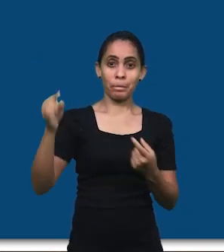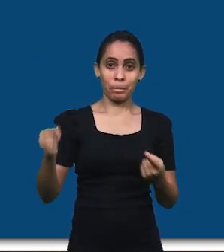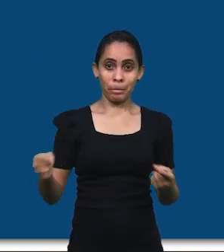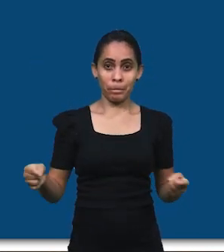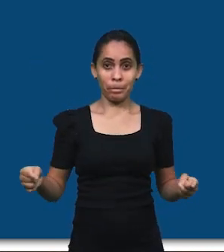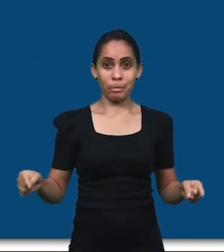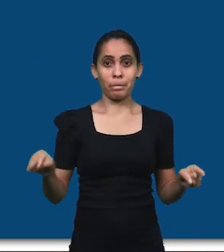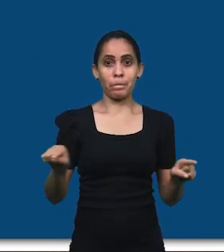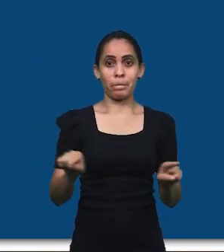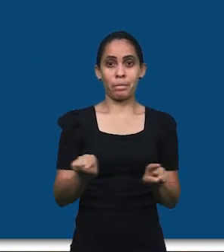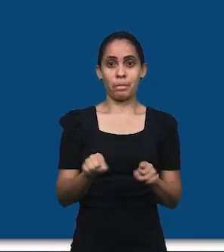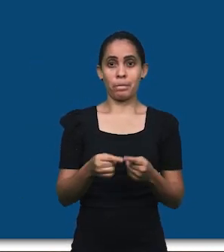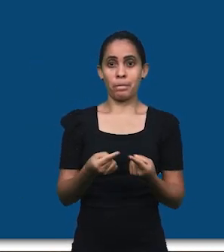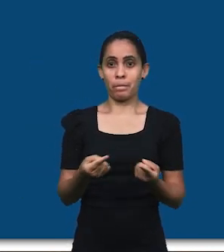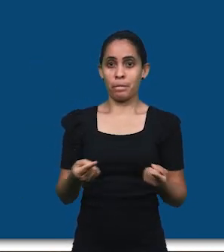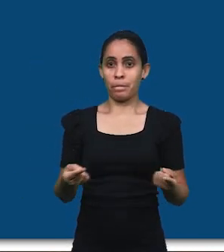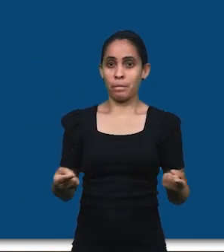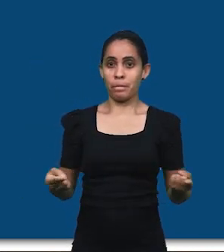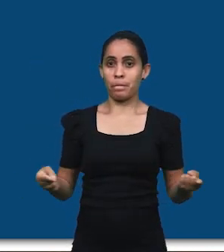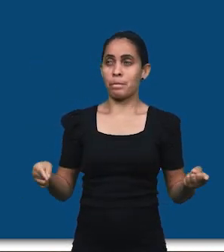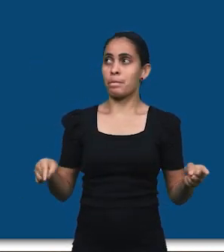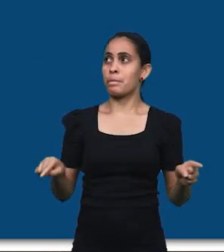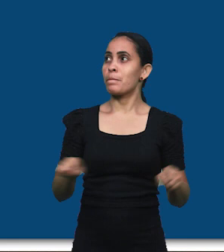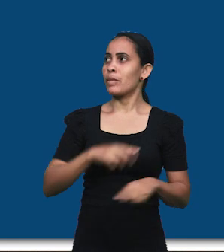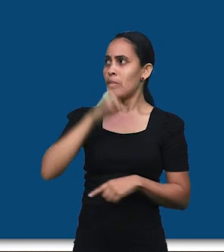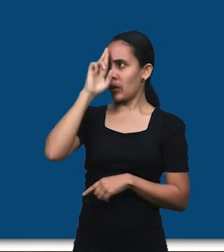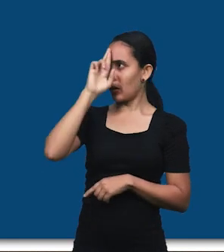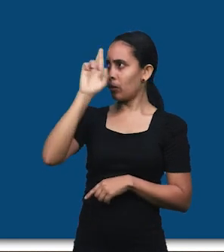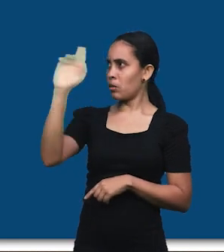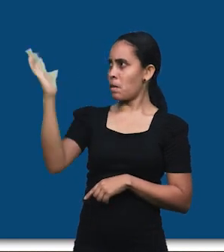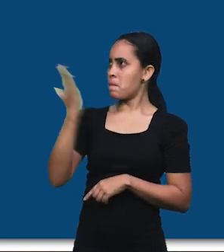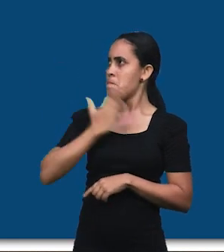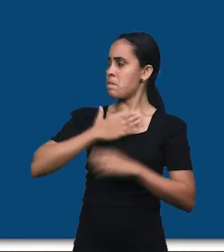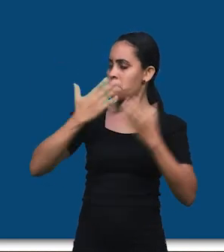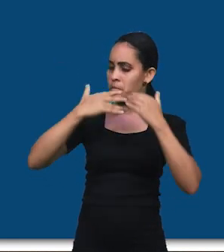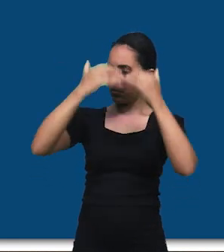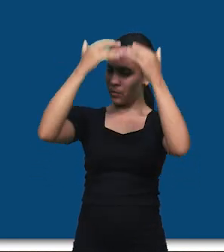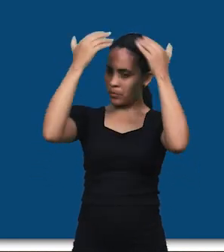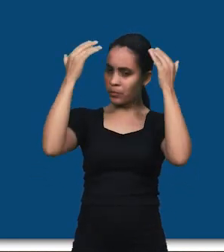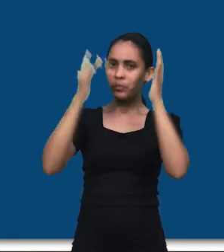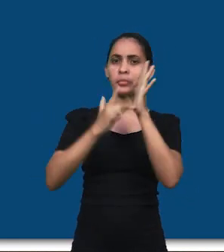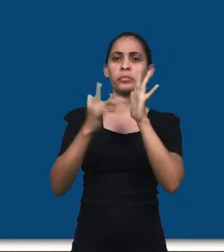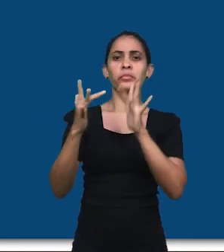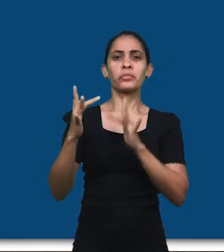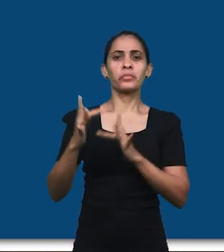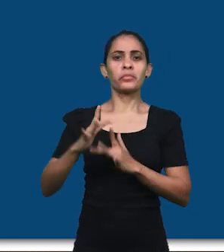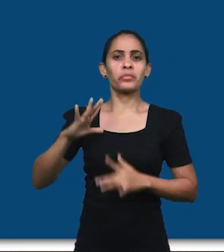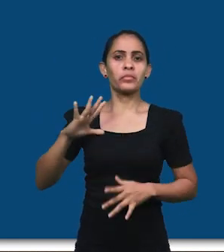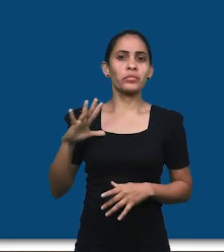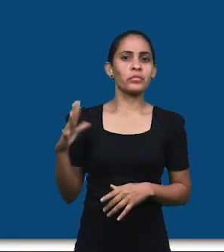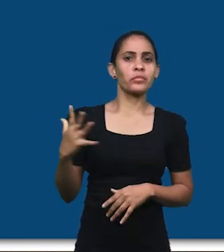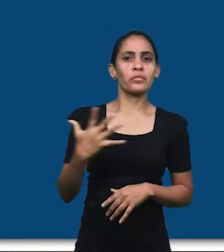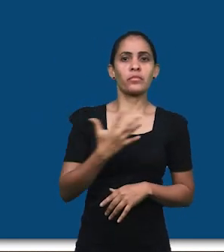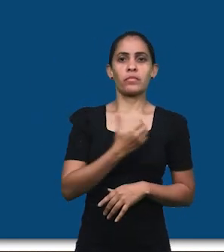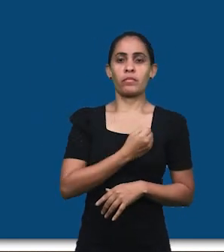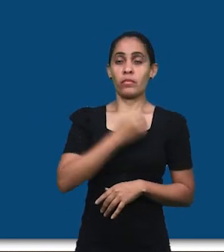Deus. Ó Deus, meu Rei e